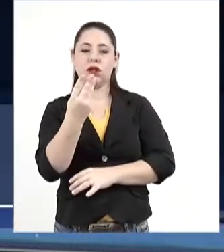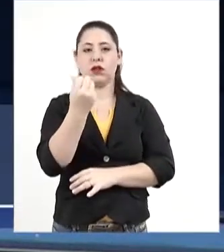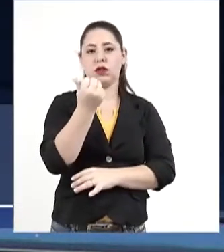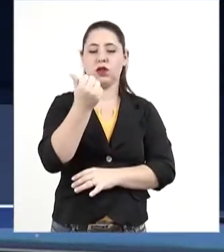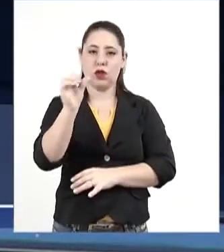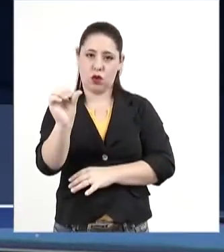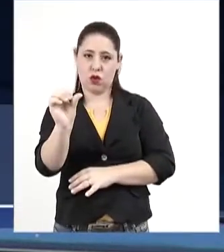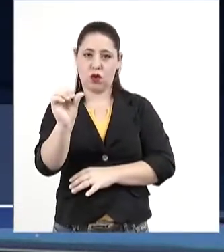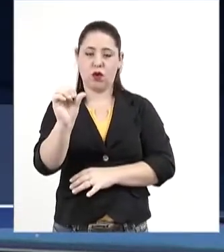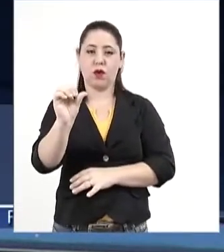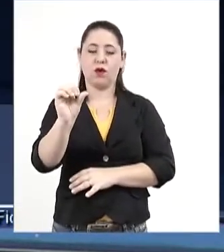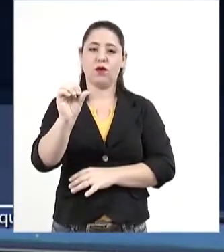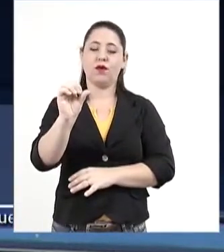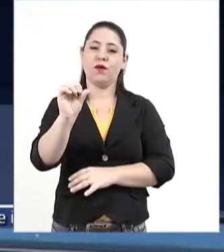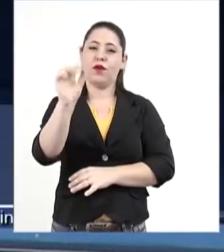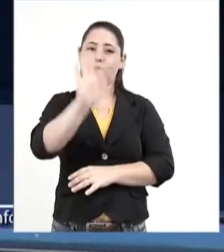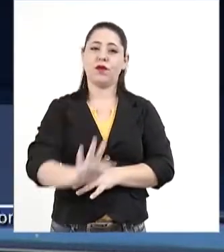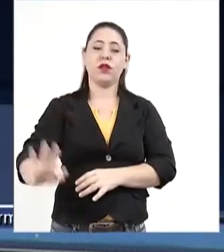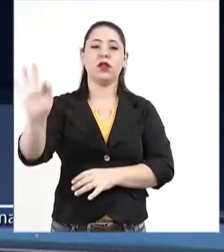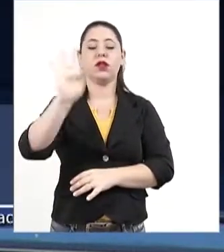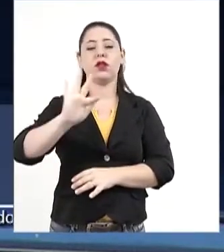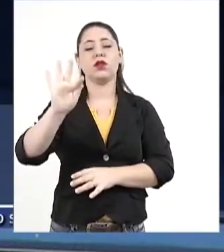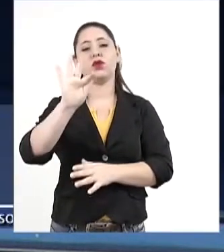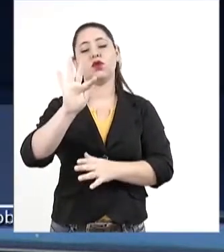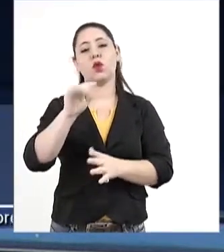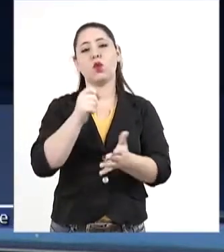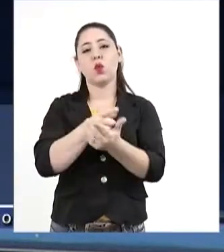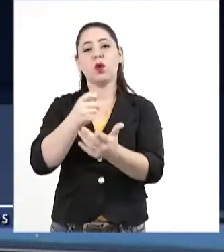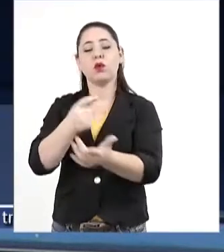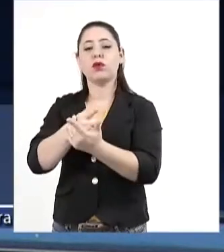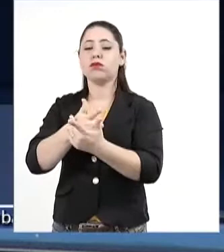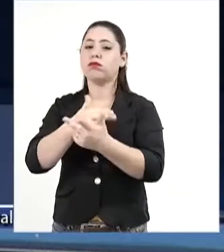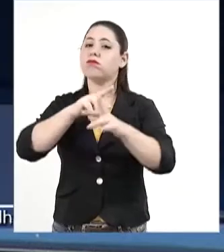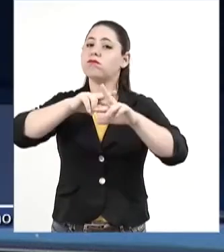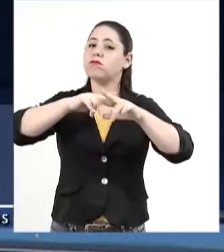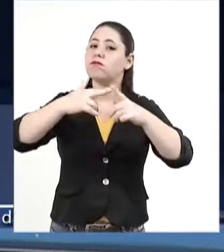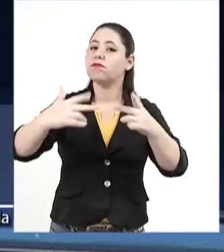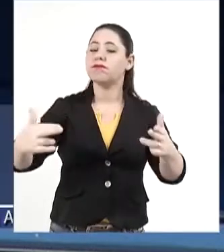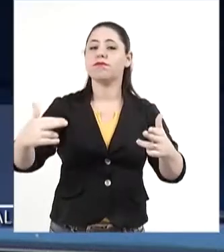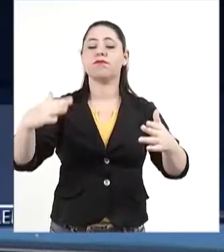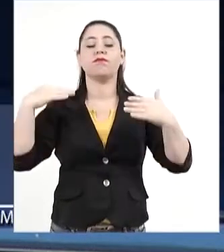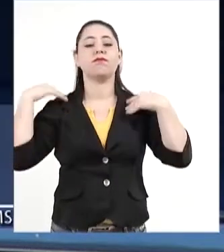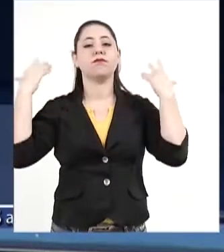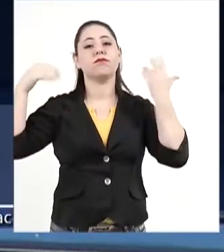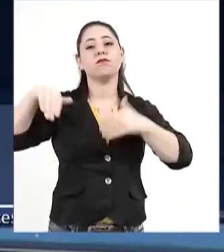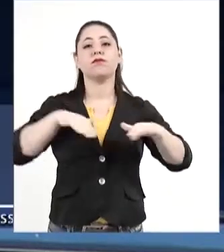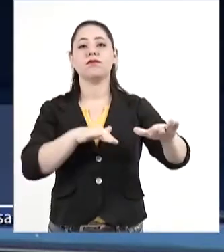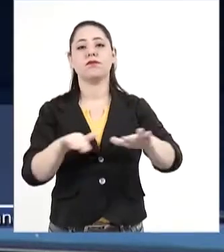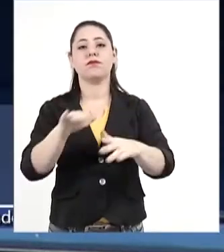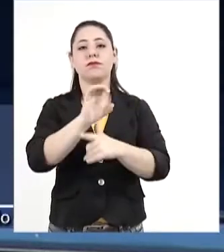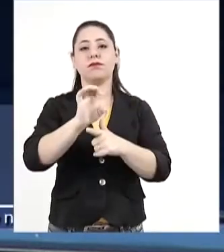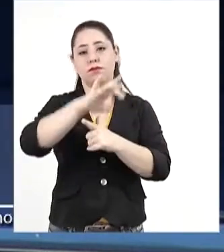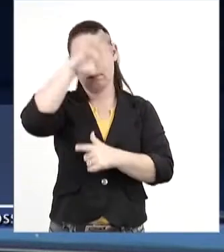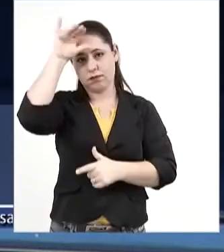69, Federação do Comércio de Bens, Serviços e Turismo do Estado de Mato Grosso do Sul,